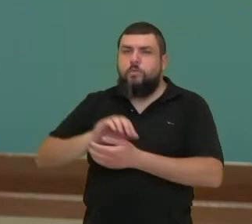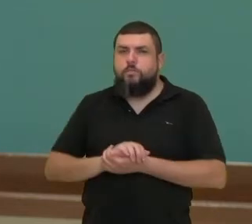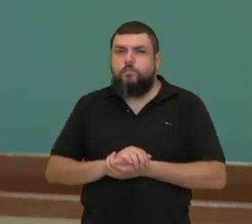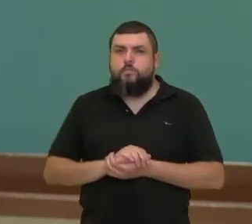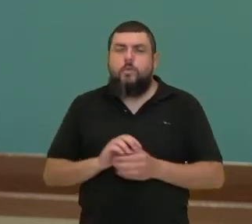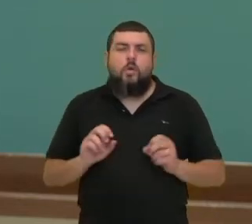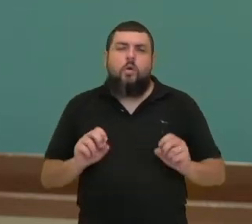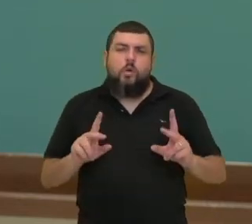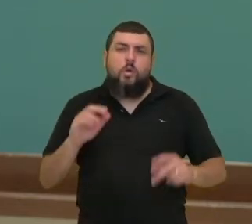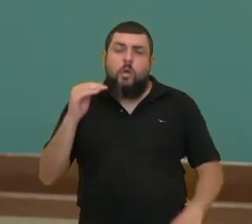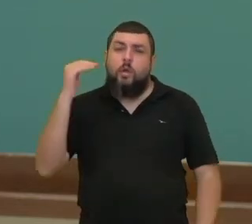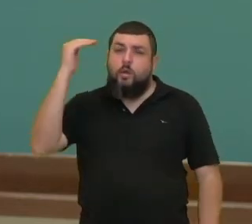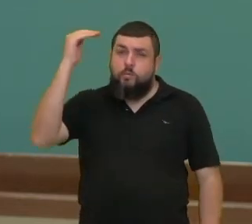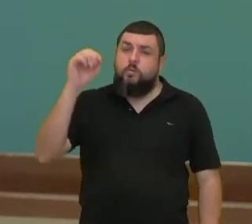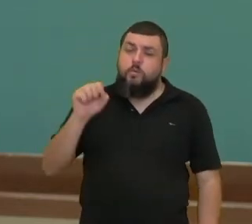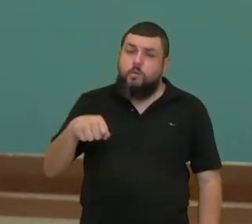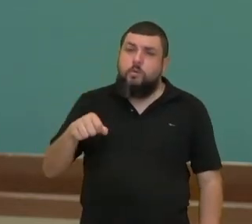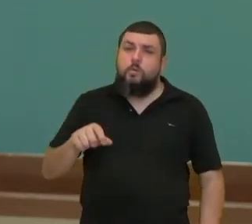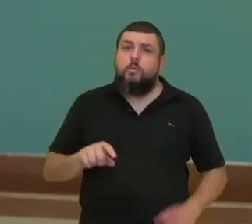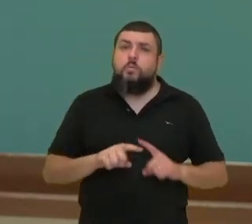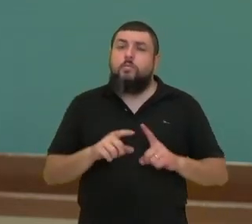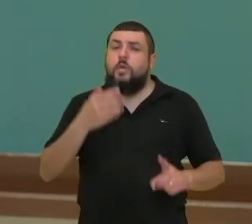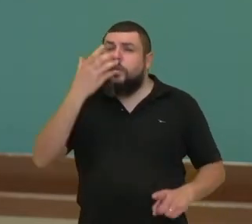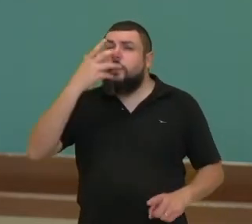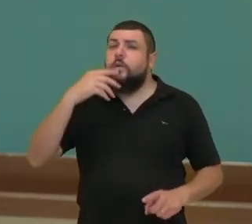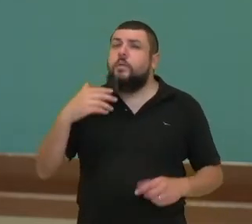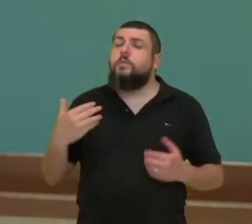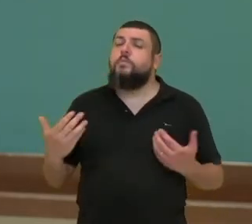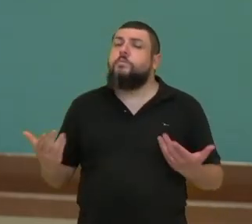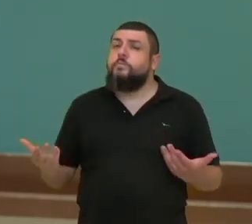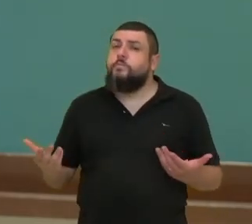né? Sim, mas e crianças? Reflitam aí.